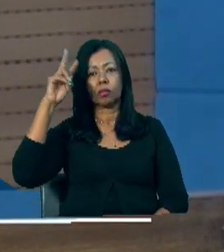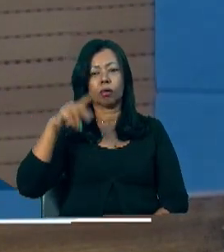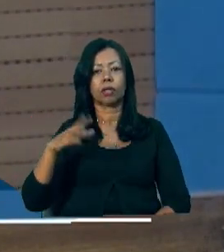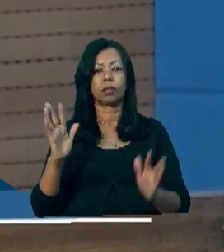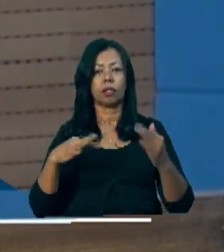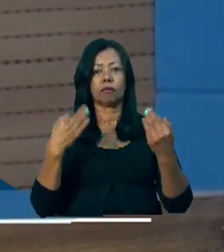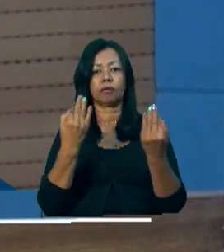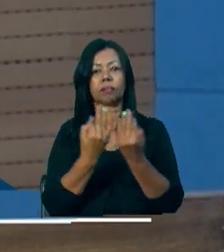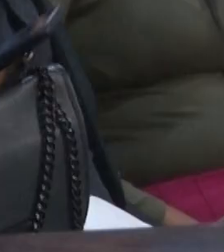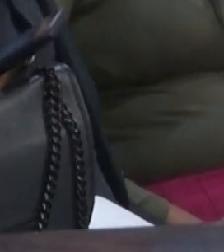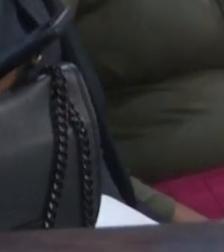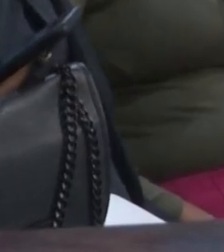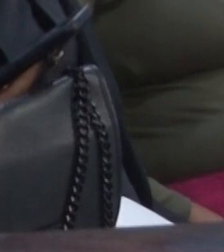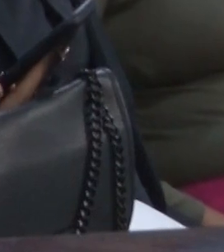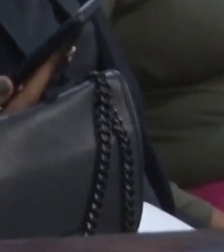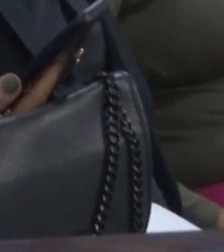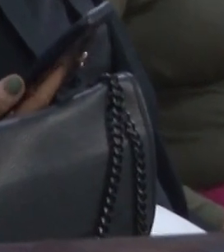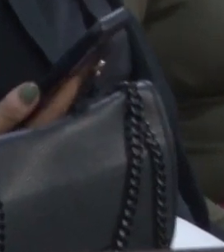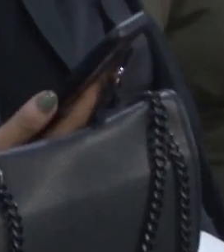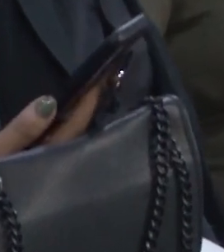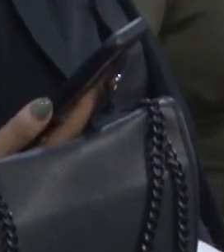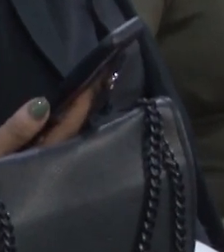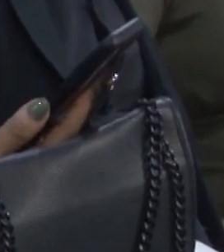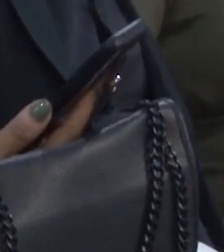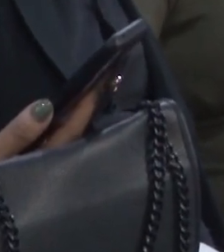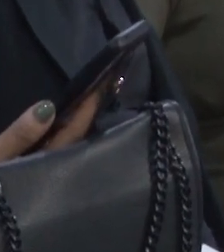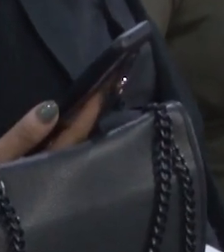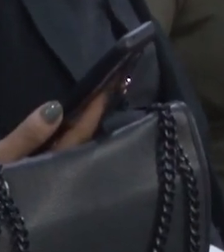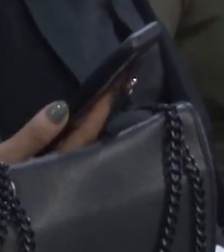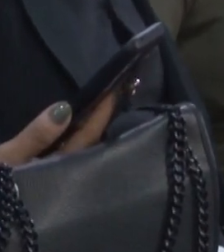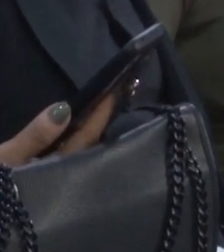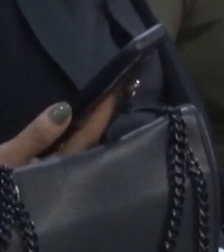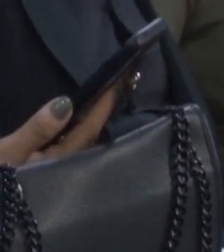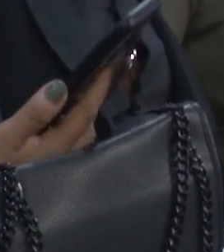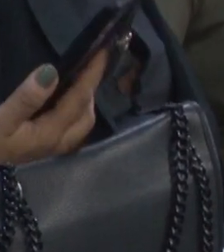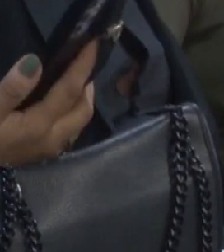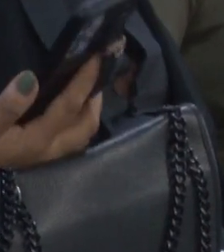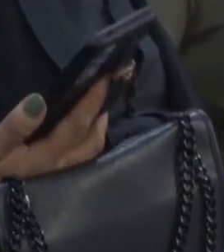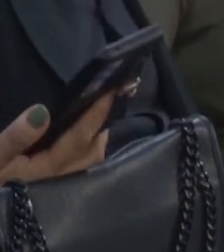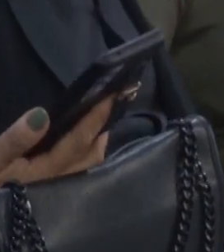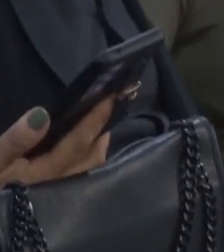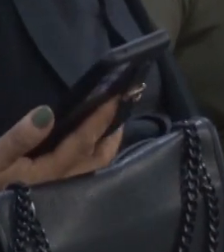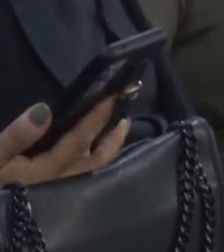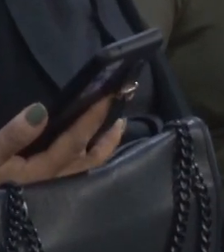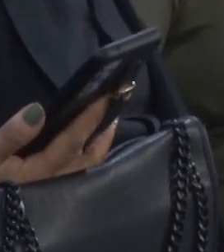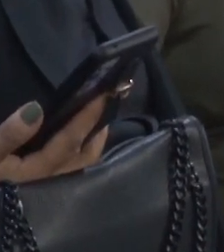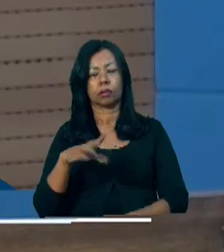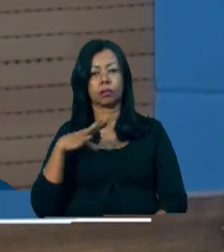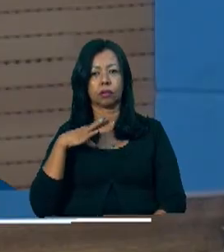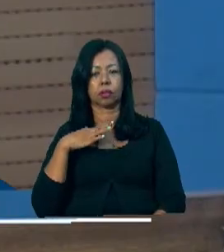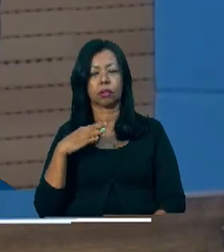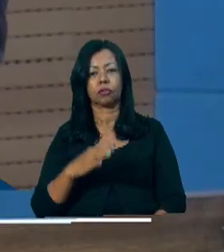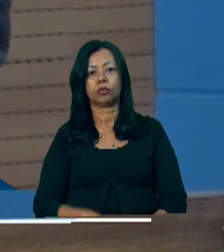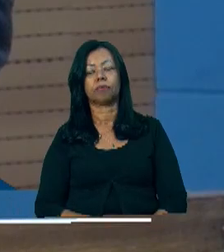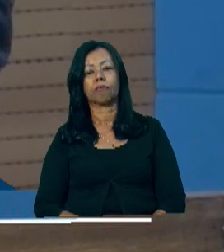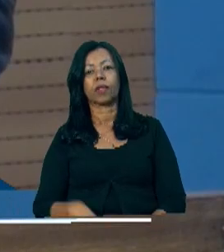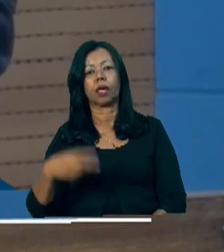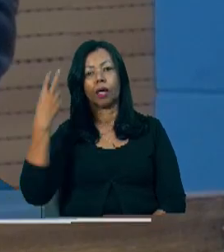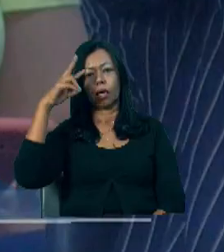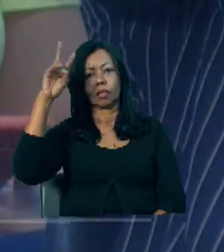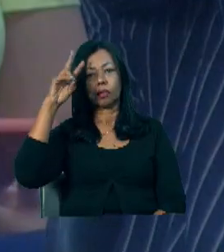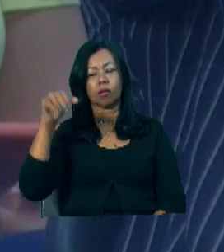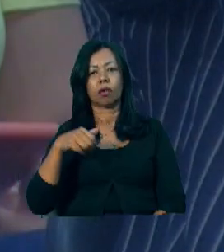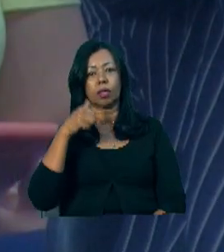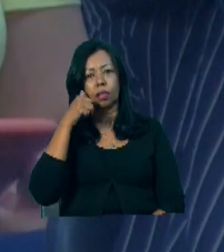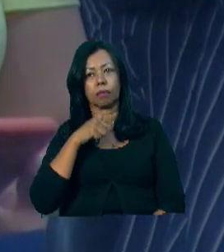Passarelli a família que ela representa hoje tão bem fora das nossas fronteiras municipais a história da Melissa